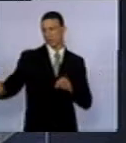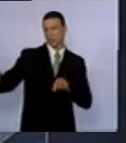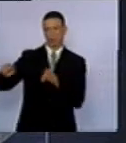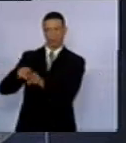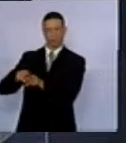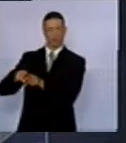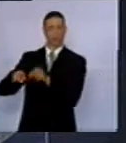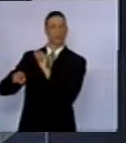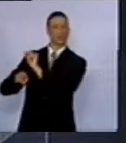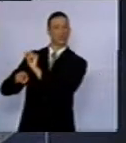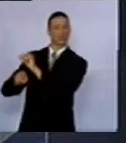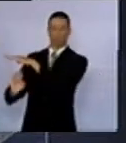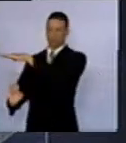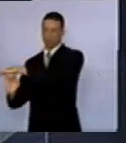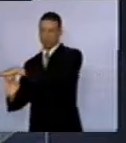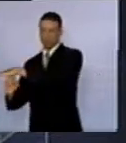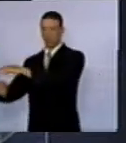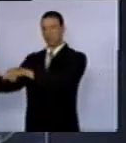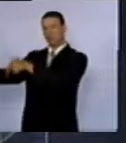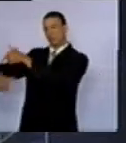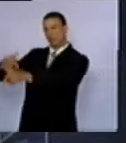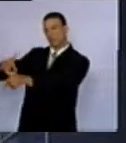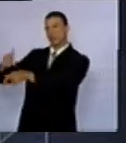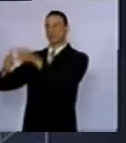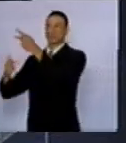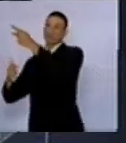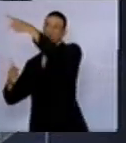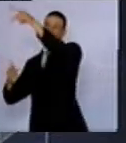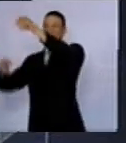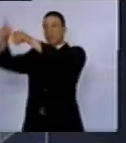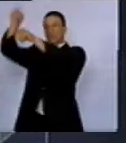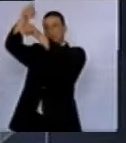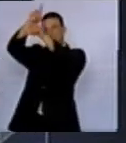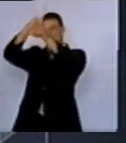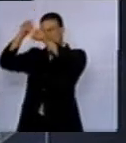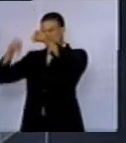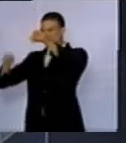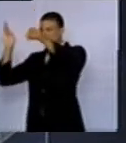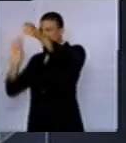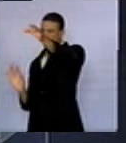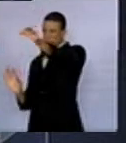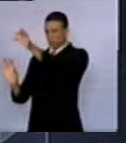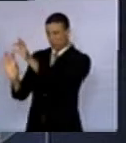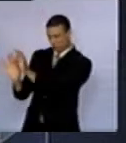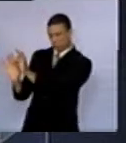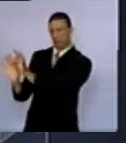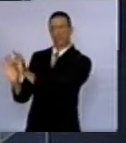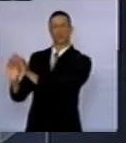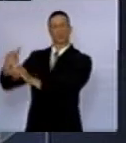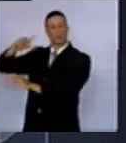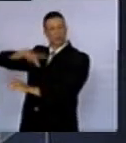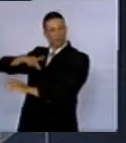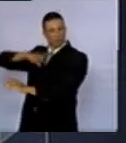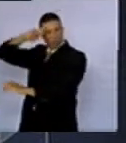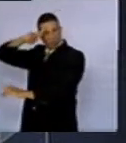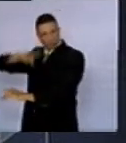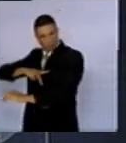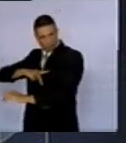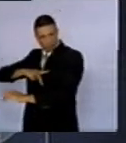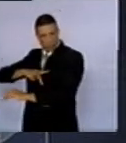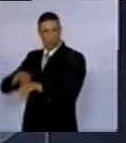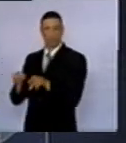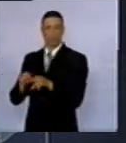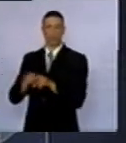entre programadores nacionais e internacionais e produtores nacionais independentes. A aceitação